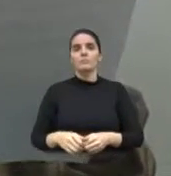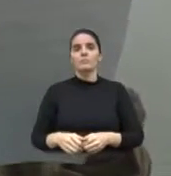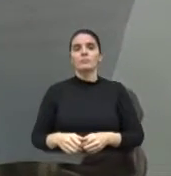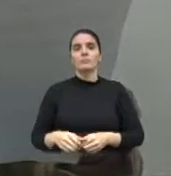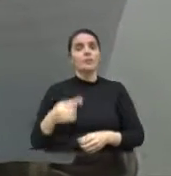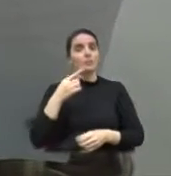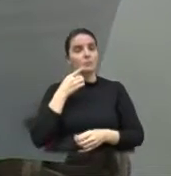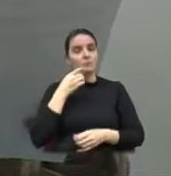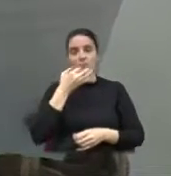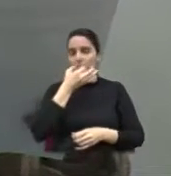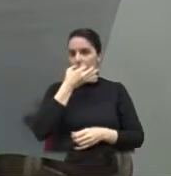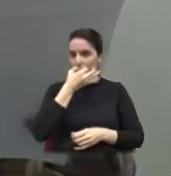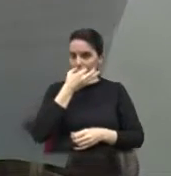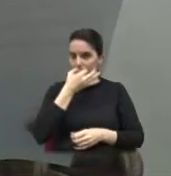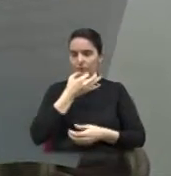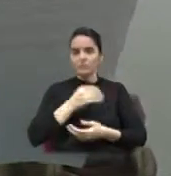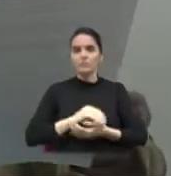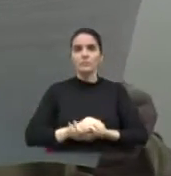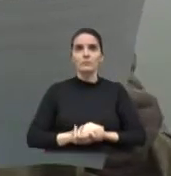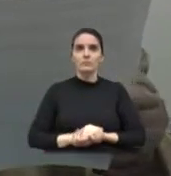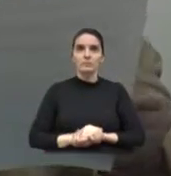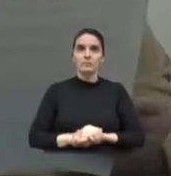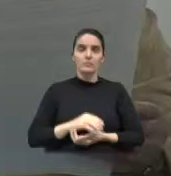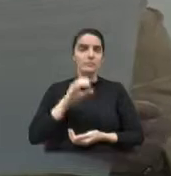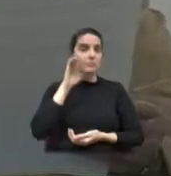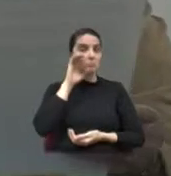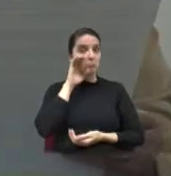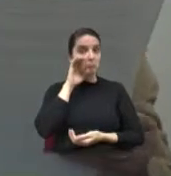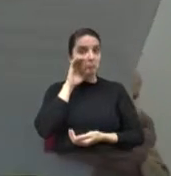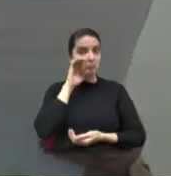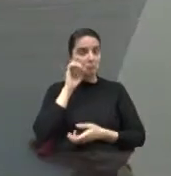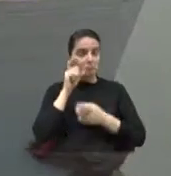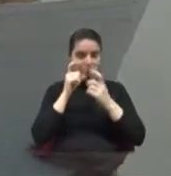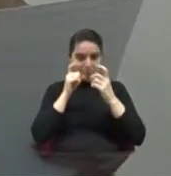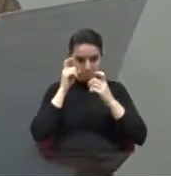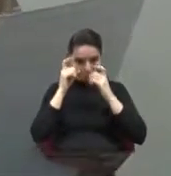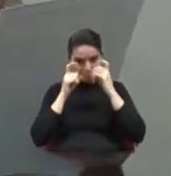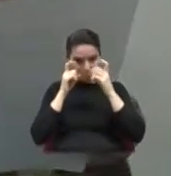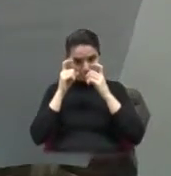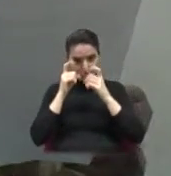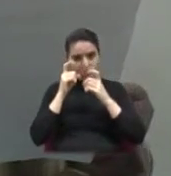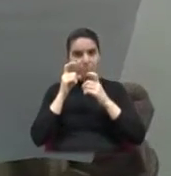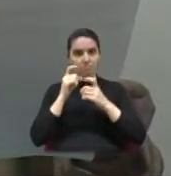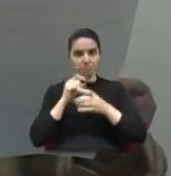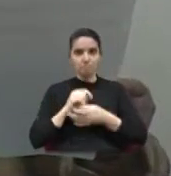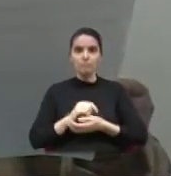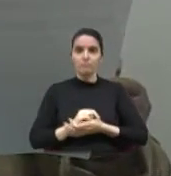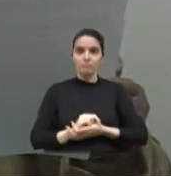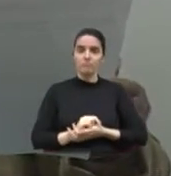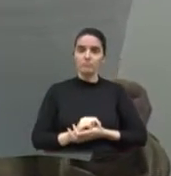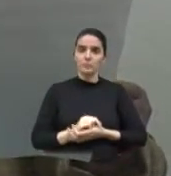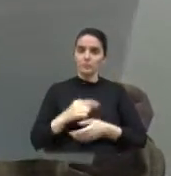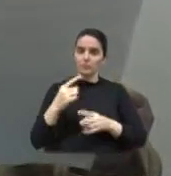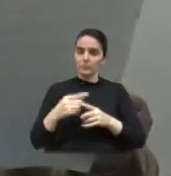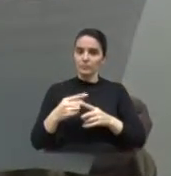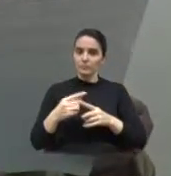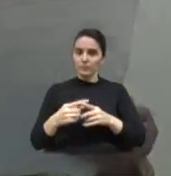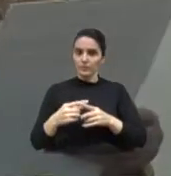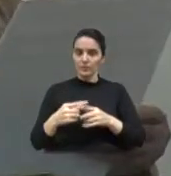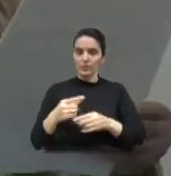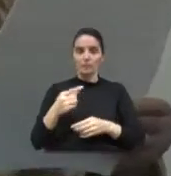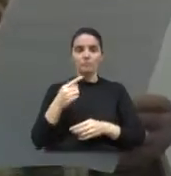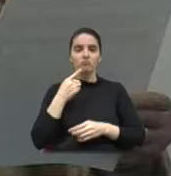a essa casa. E devo dizer que fiquei muito preocupada com essas informações. É muito bom, vereador Cleiton,